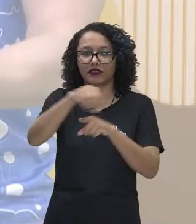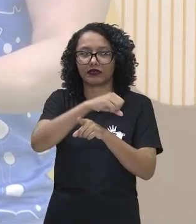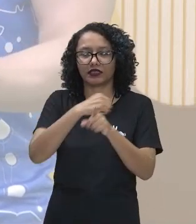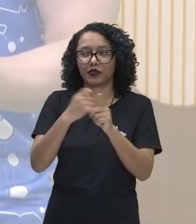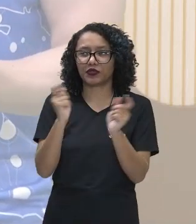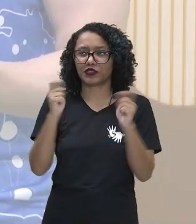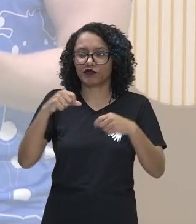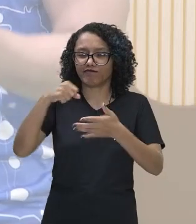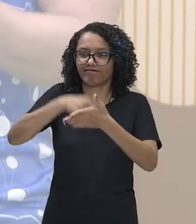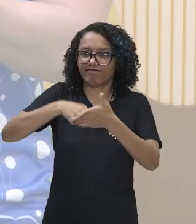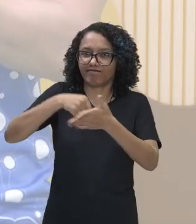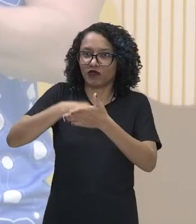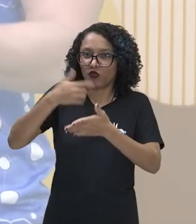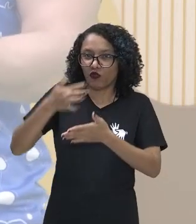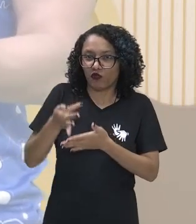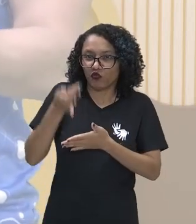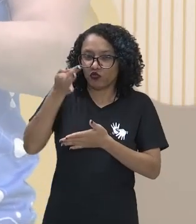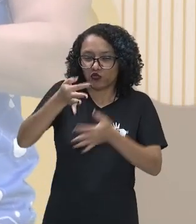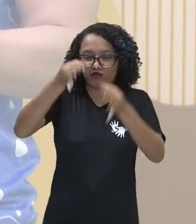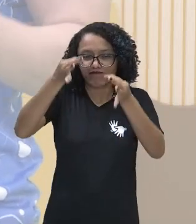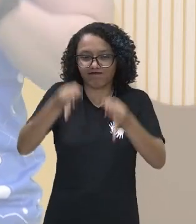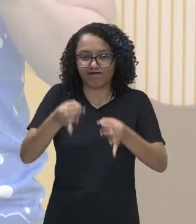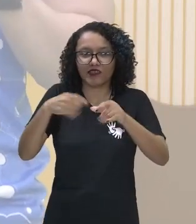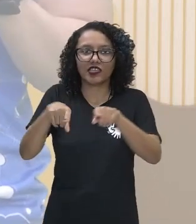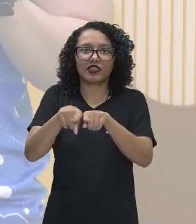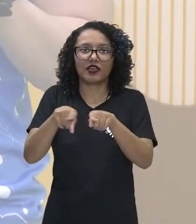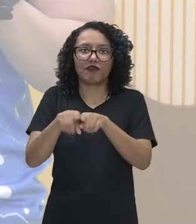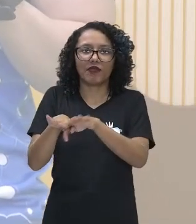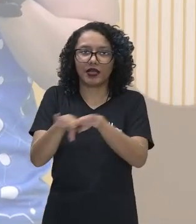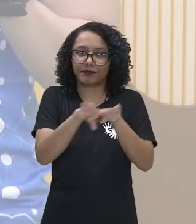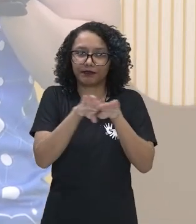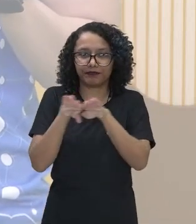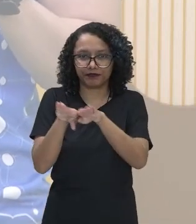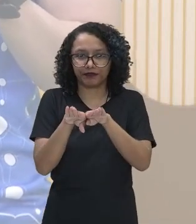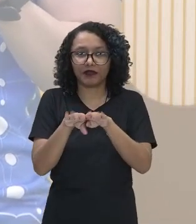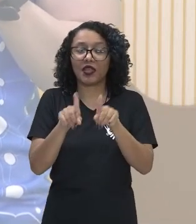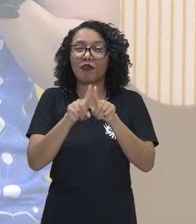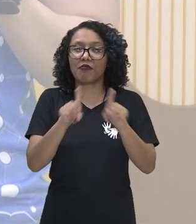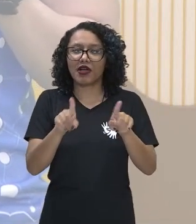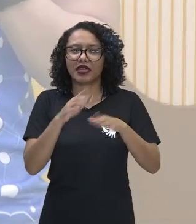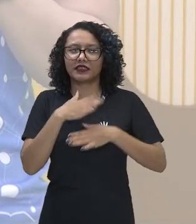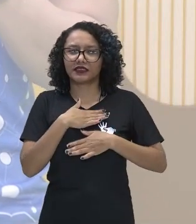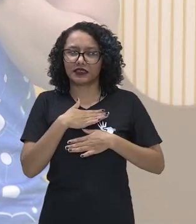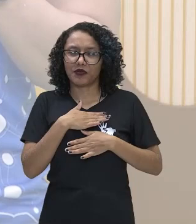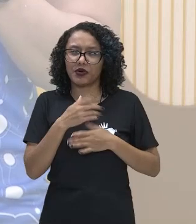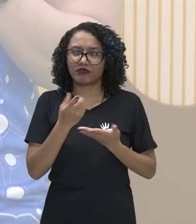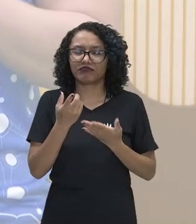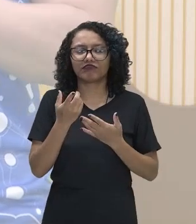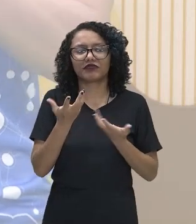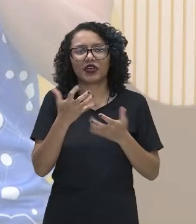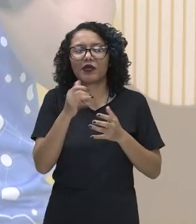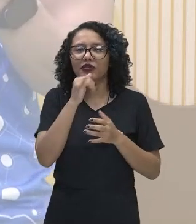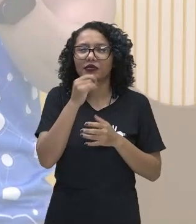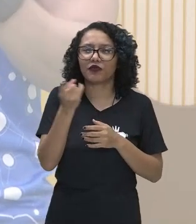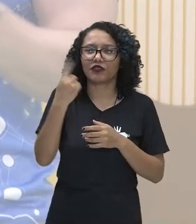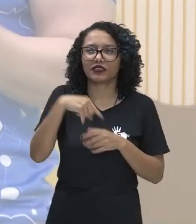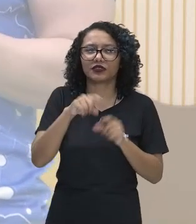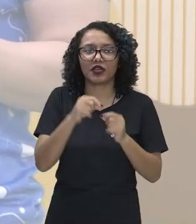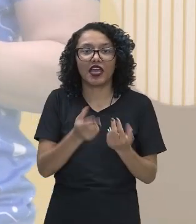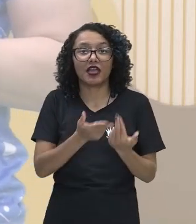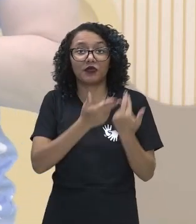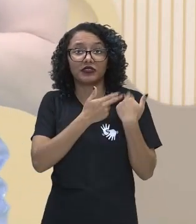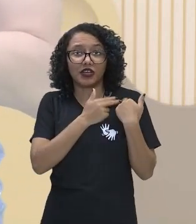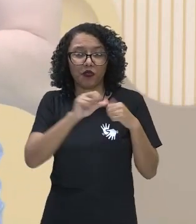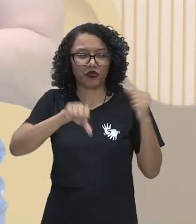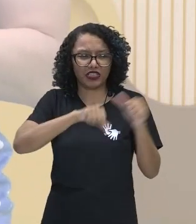um futuro mais justo, mais igualitário. Não quero aqui também que vocês se sintam responsabilizados por mudar tudo que